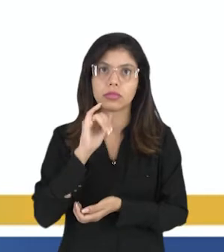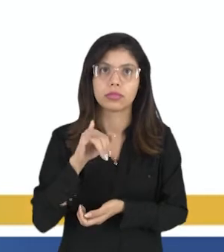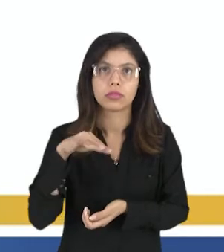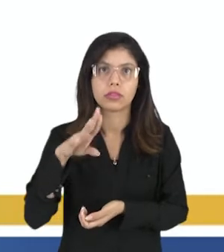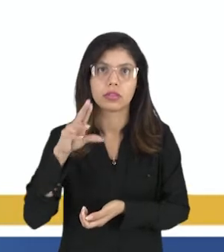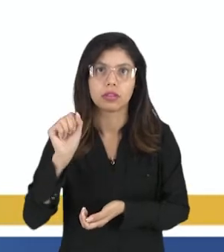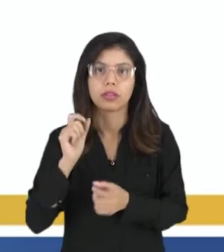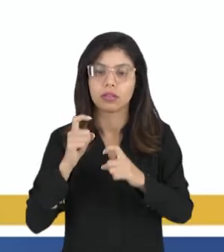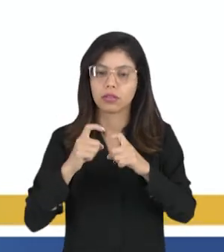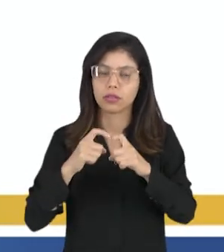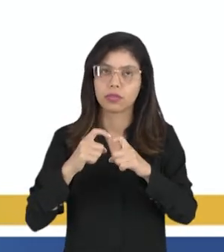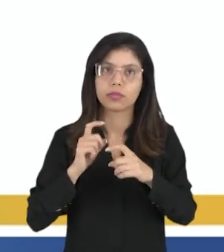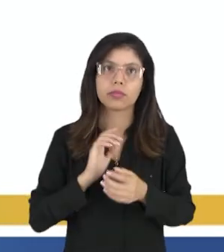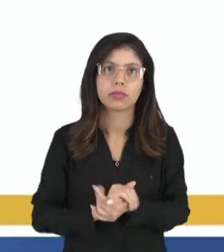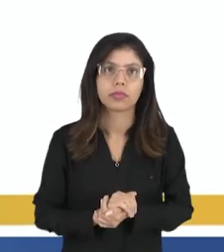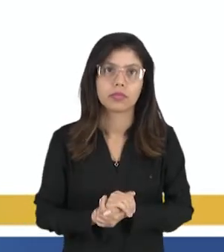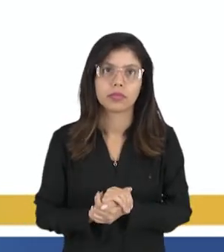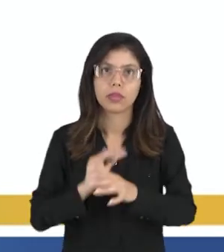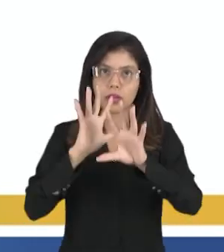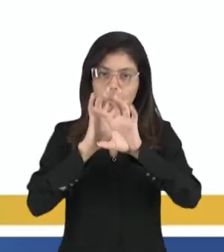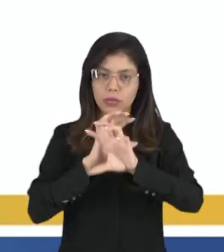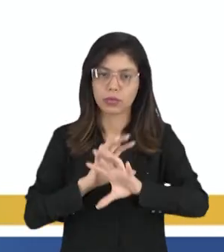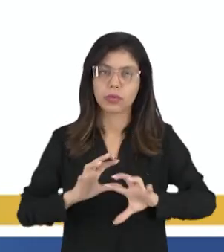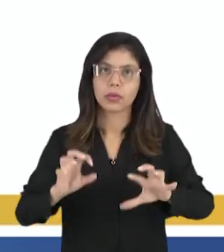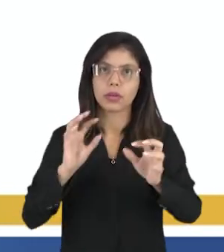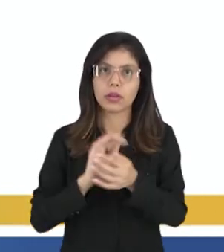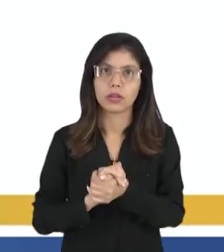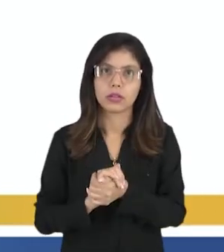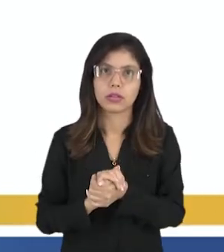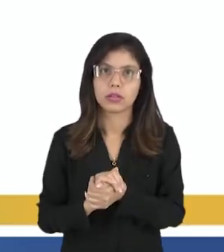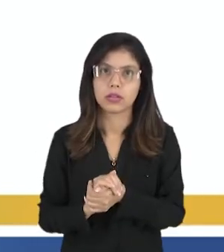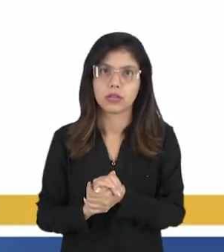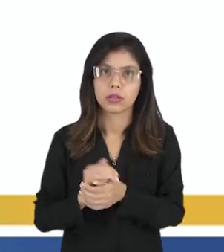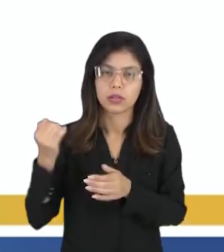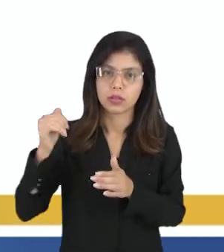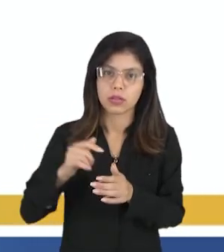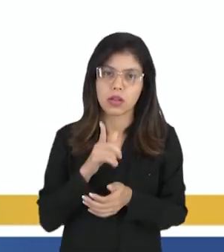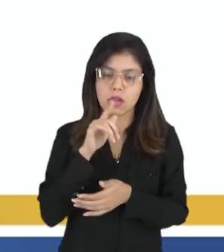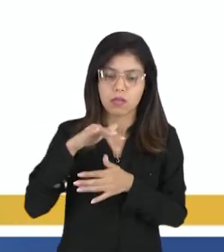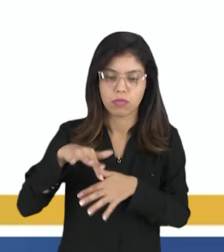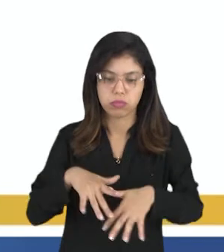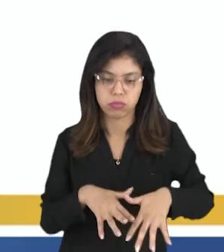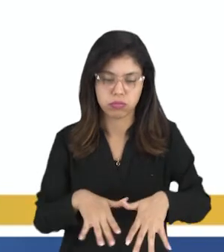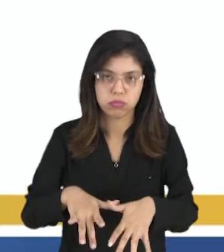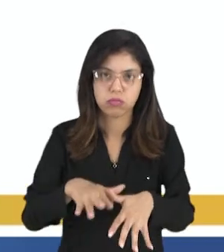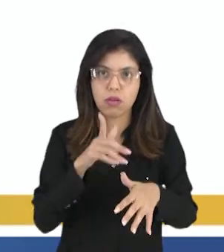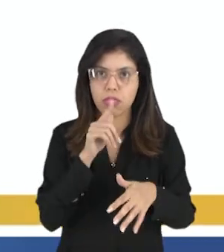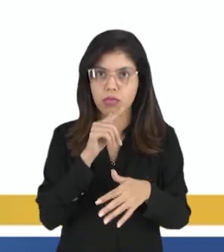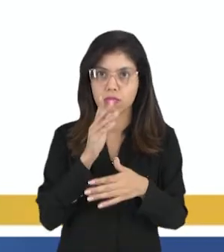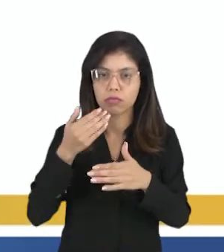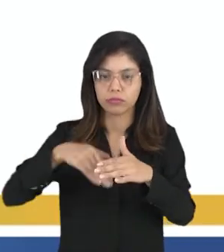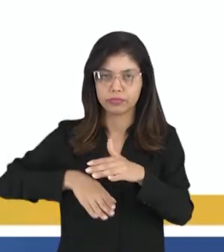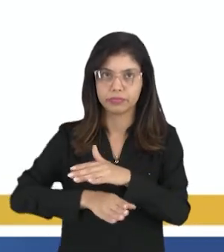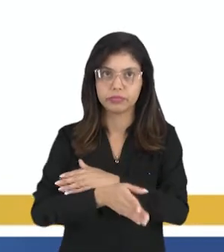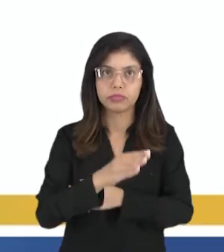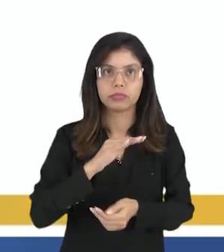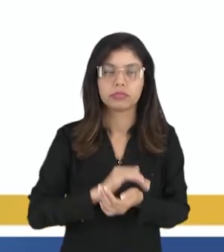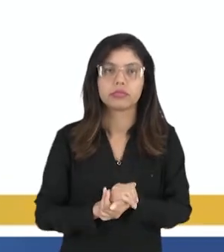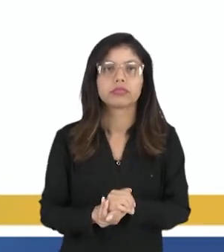equipamentos médicos, gás engarrafados utilizado para mergulhos e balões dirigíveis,